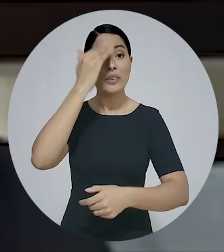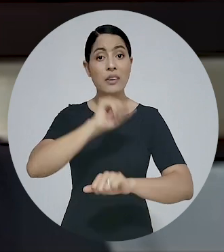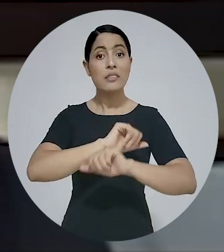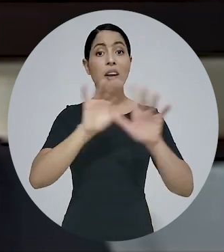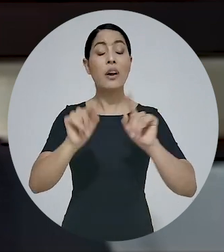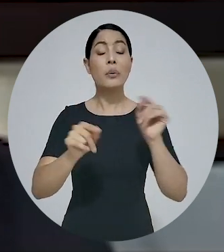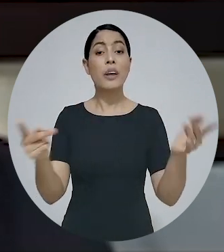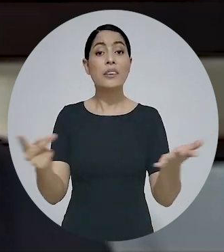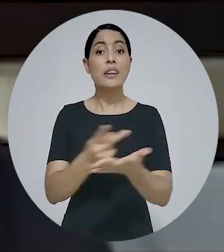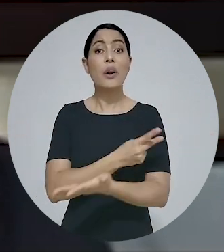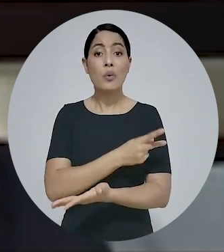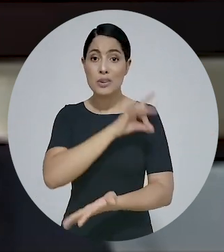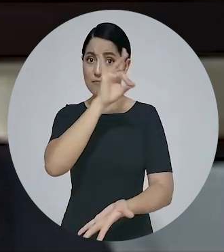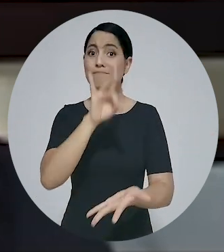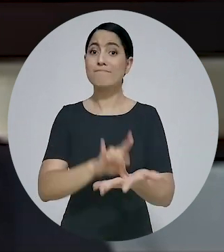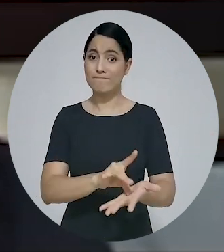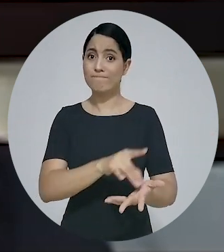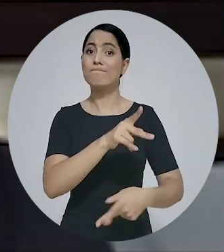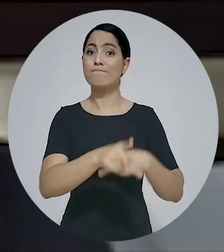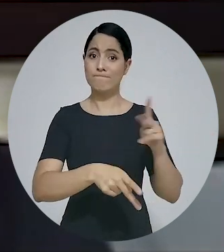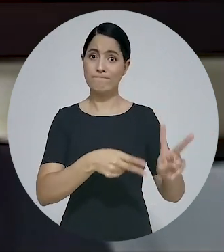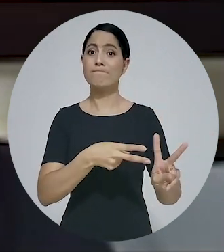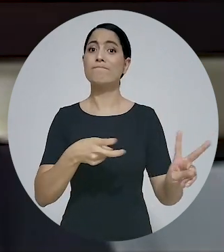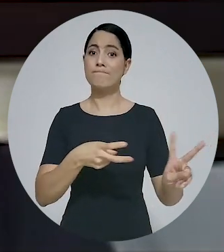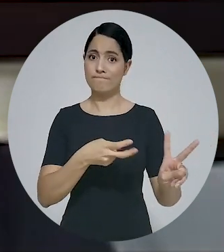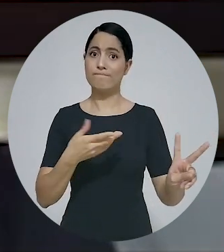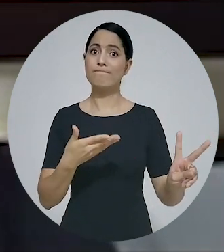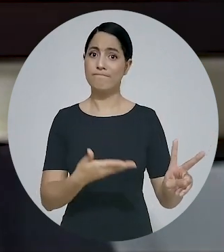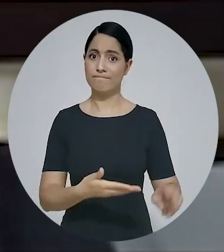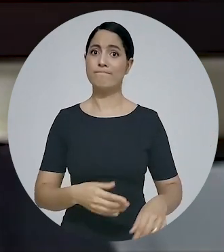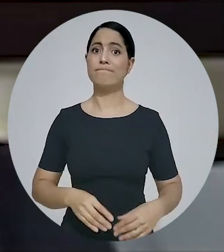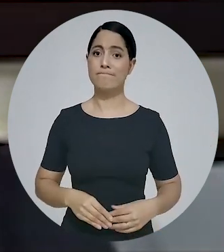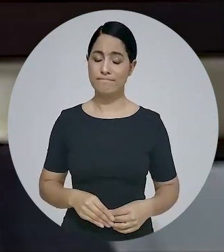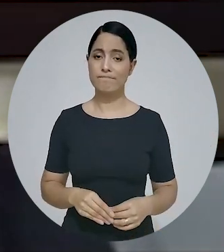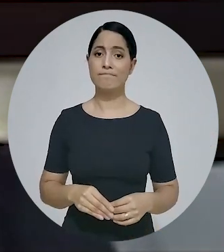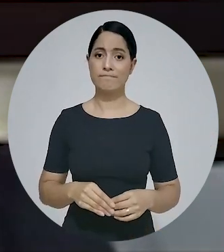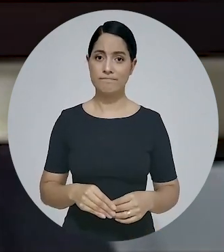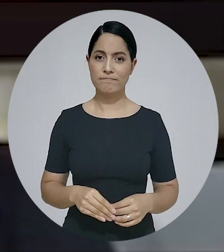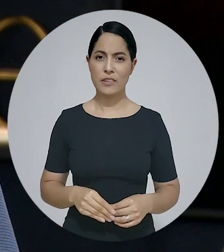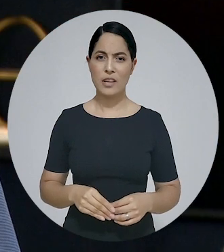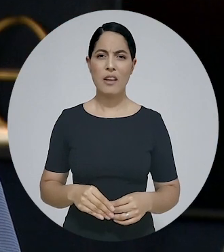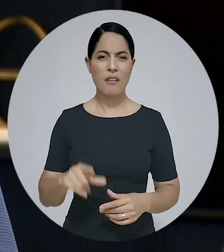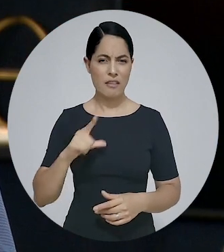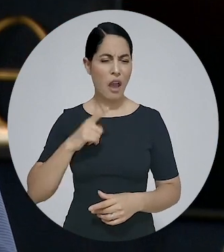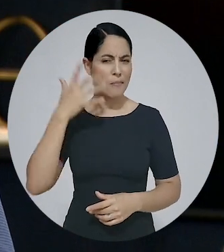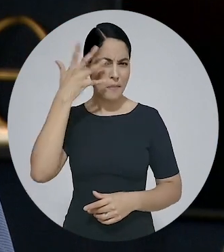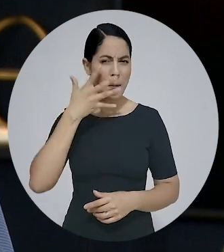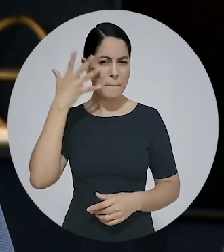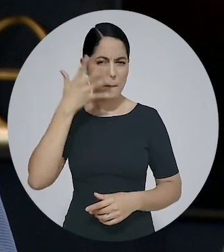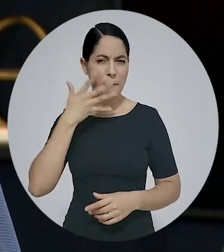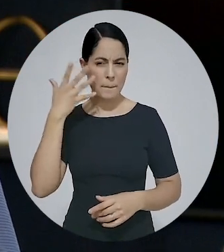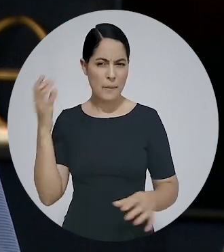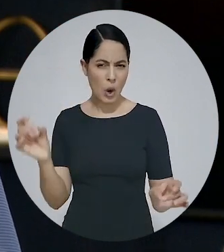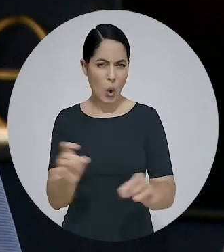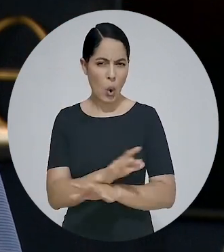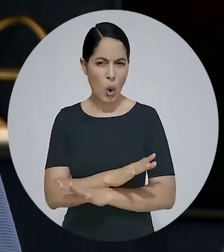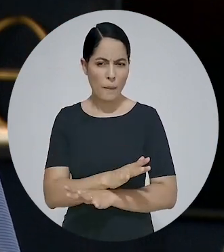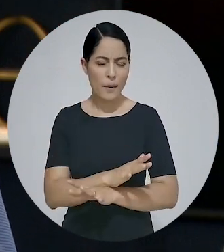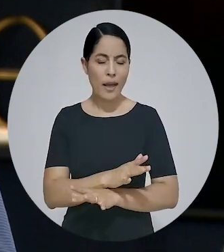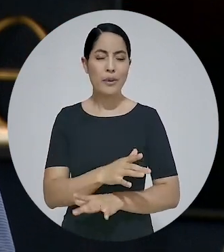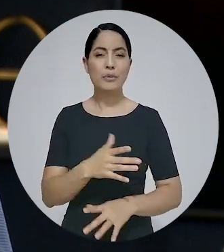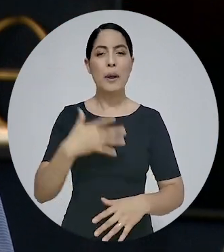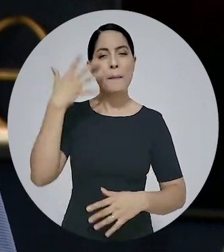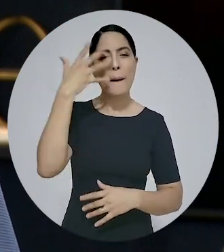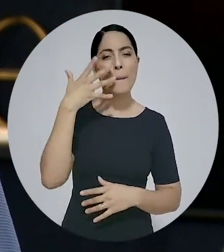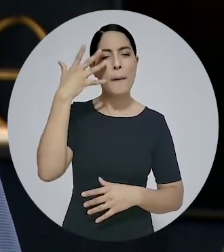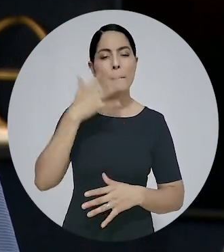se entere de lo que realmente está sucediendo com os pueblos indígenas. O debate completo e todas